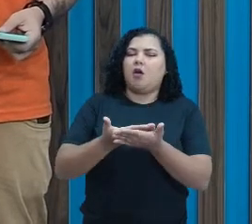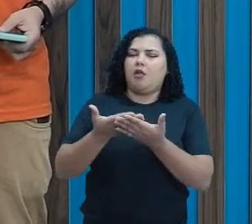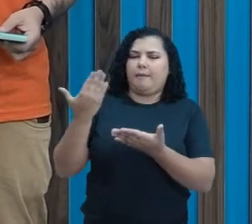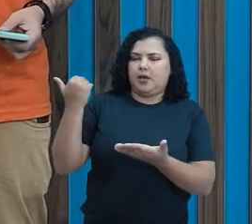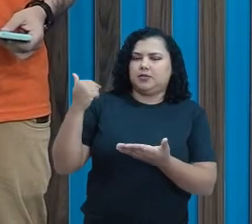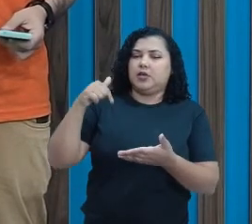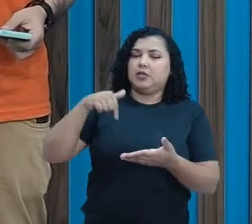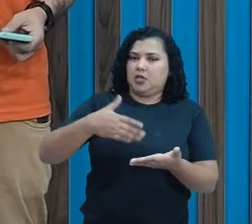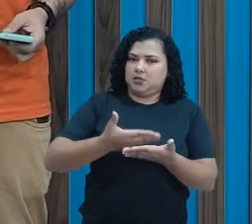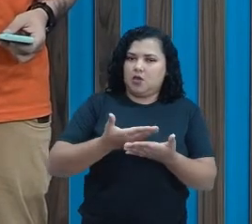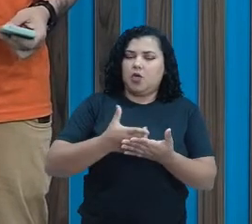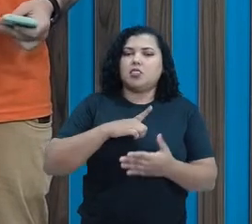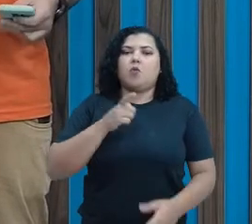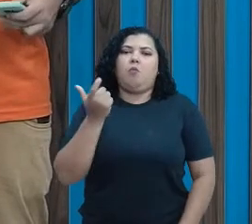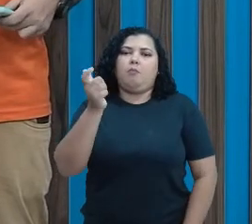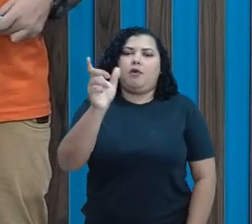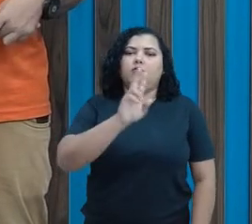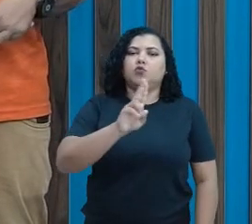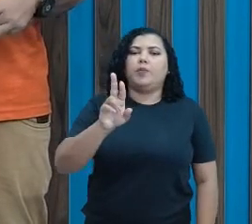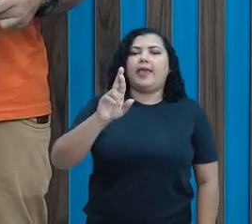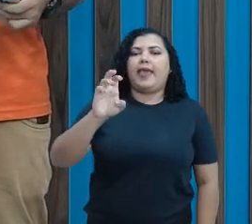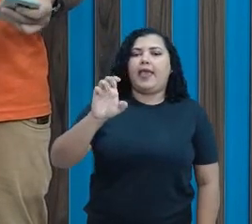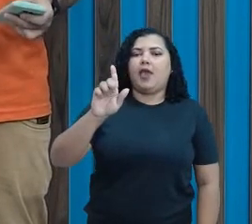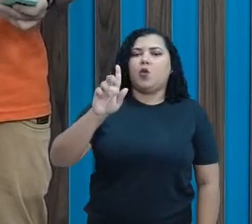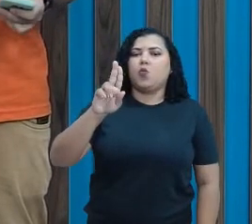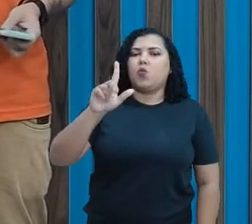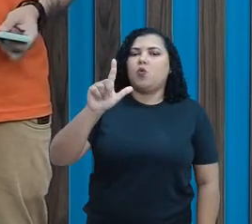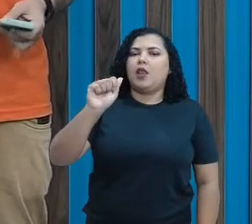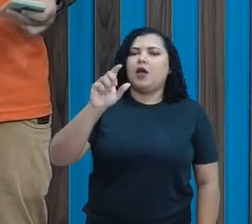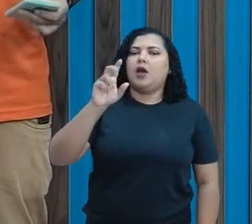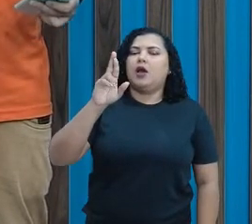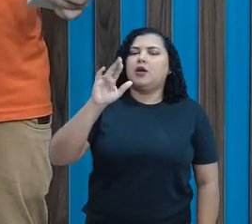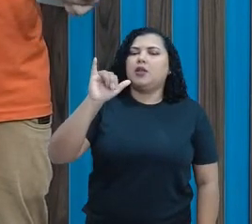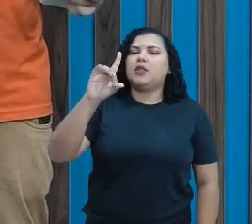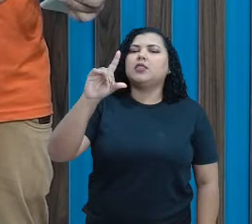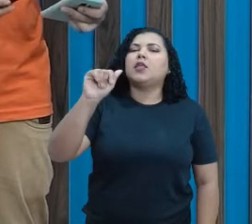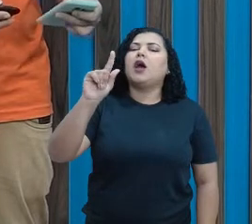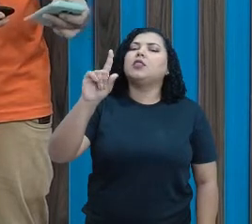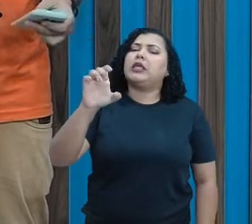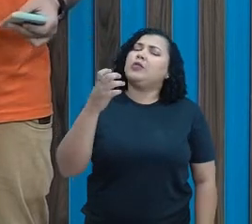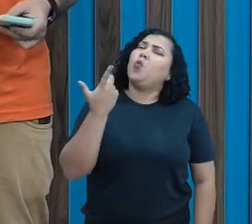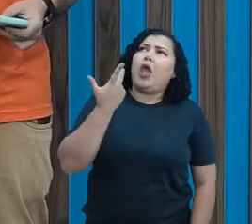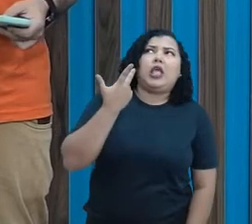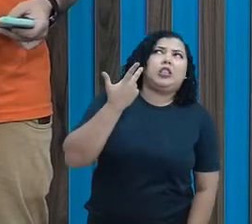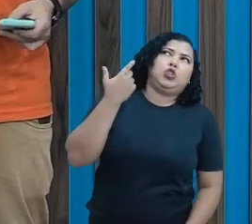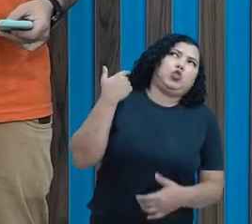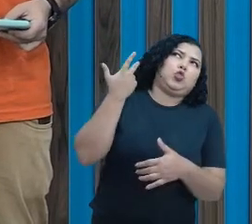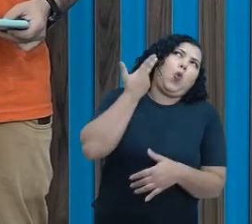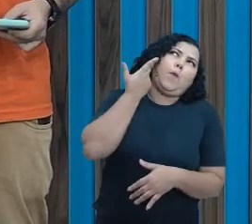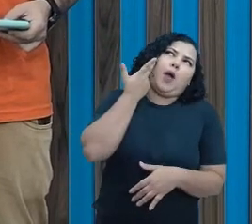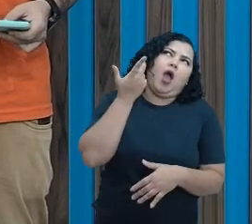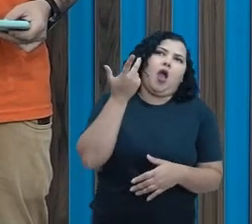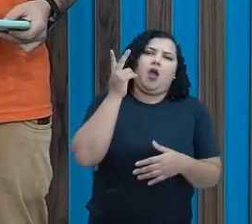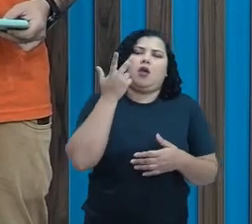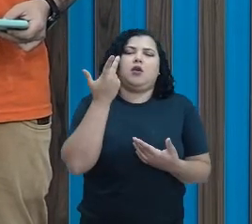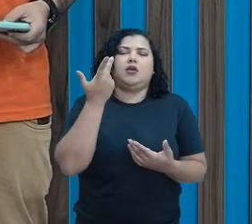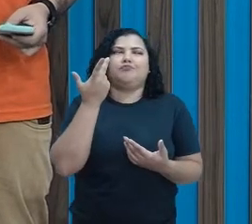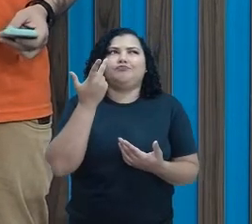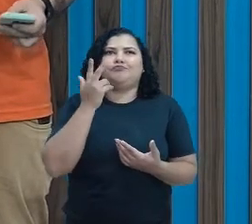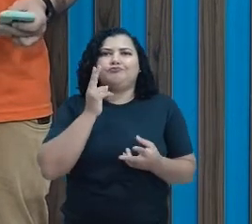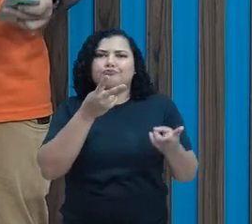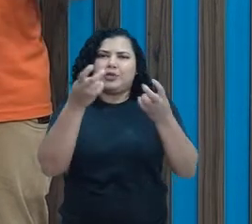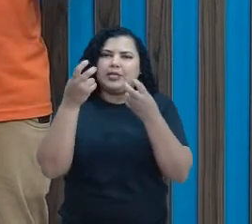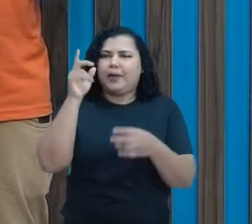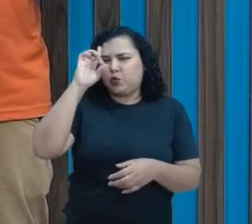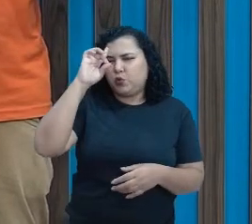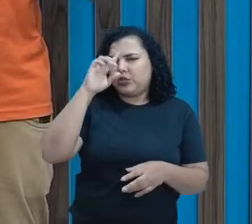de regularidade. Não é tão comum, mas você pode encontrar situações onde o ponto de destaque